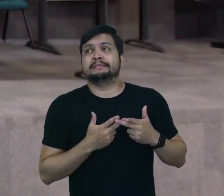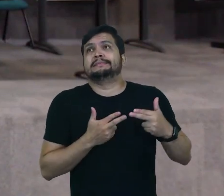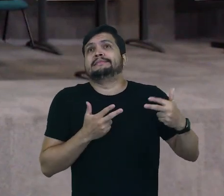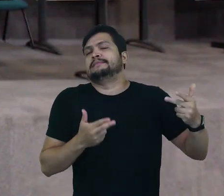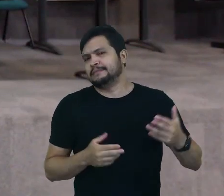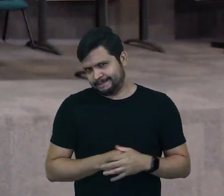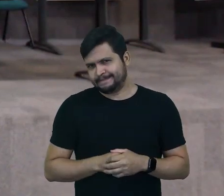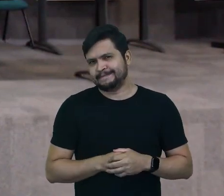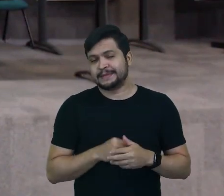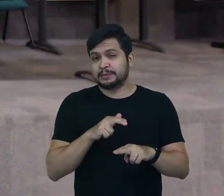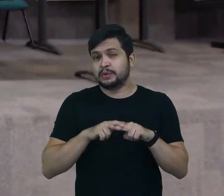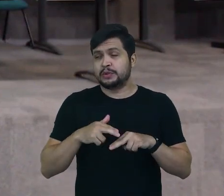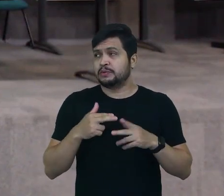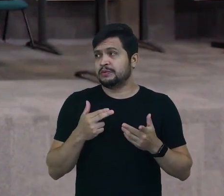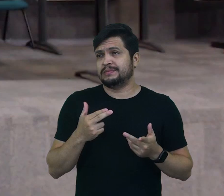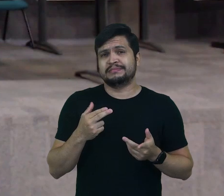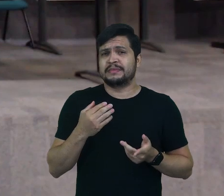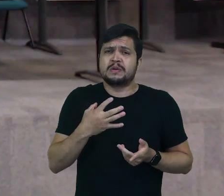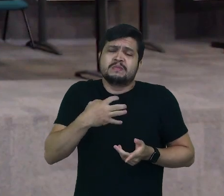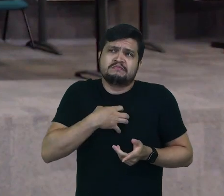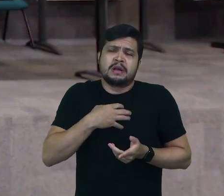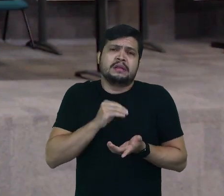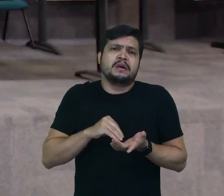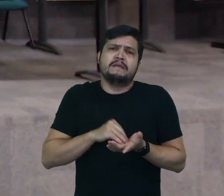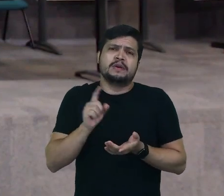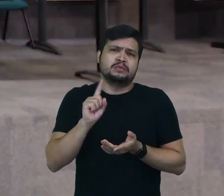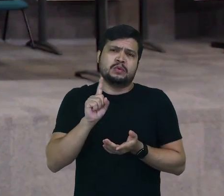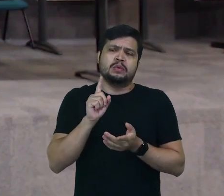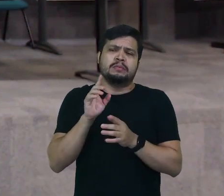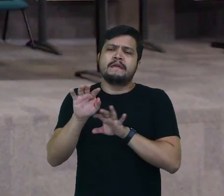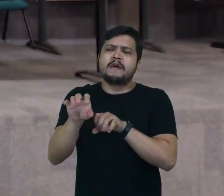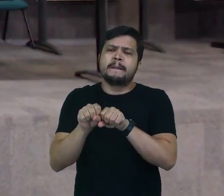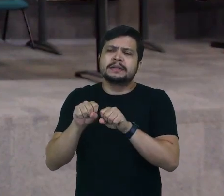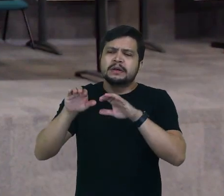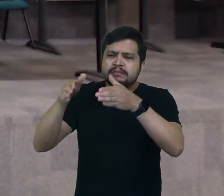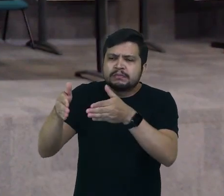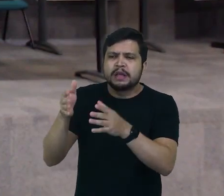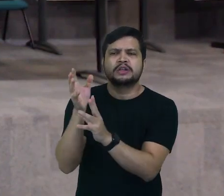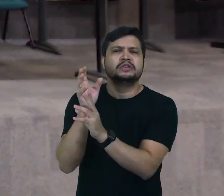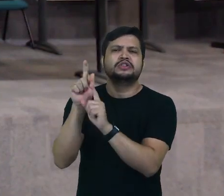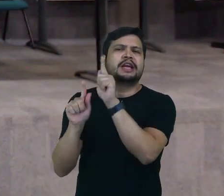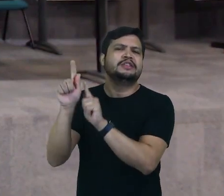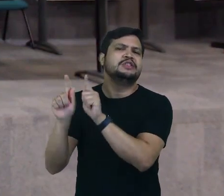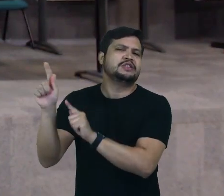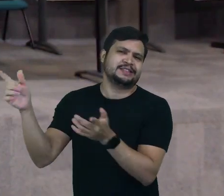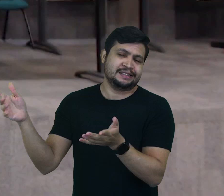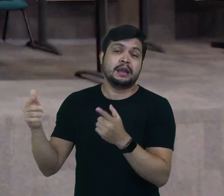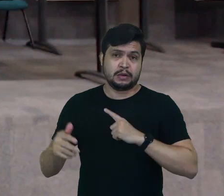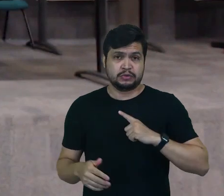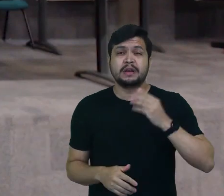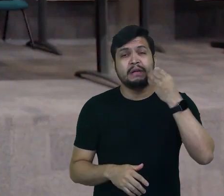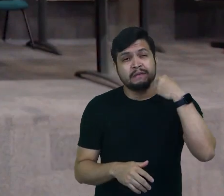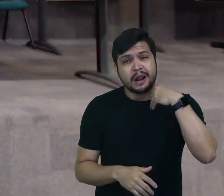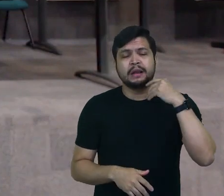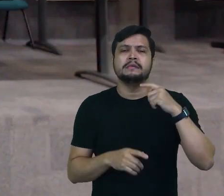assim, desse ponto de vista, eu não posso dizer, faltou uma formação, sei lá, de estatística, faltou a formação de coisa. Eu era